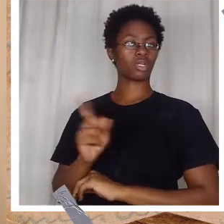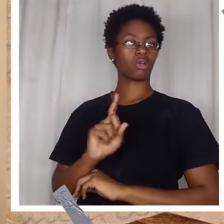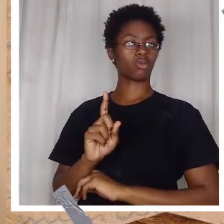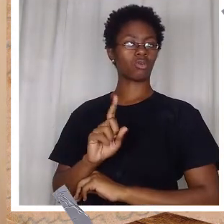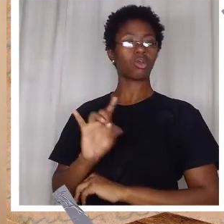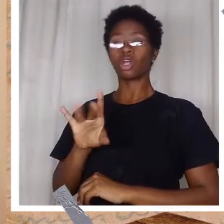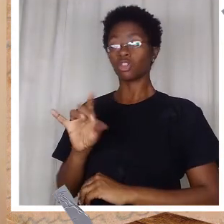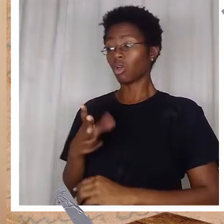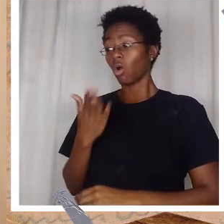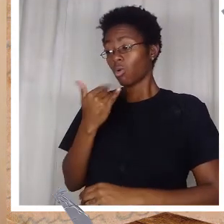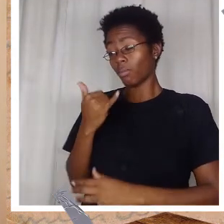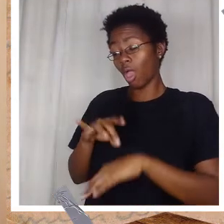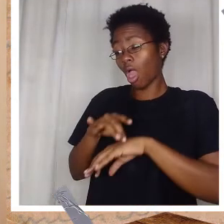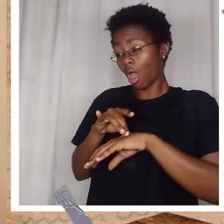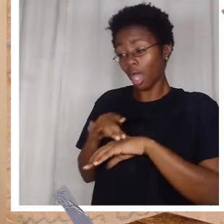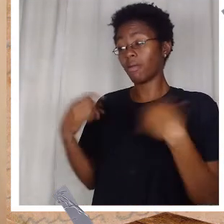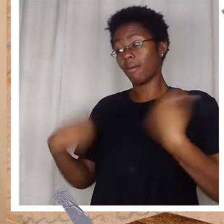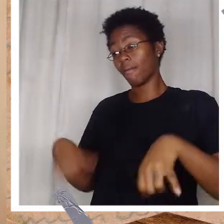da proteína.